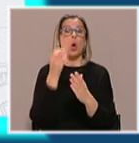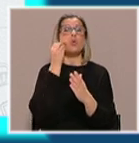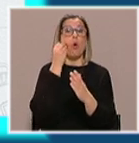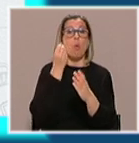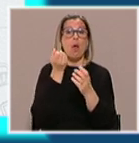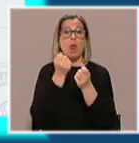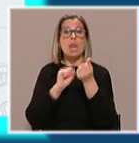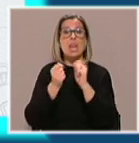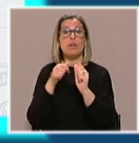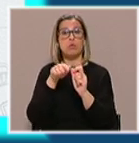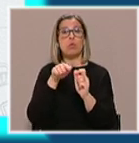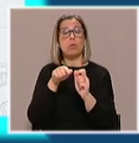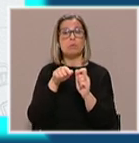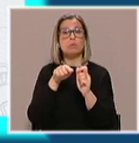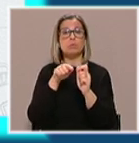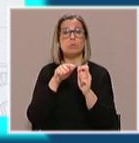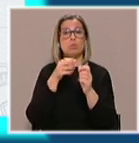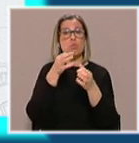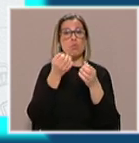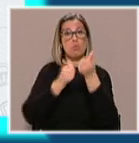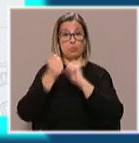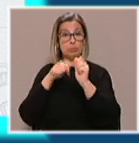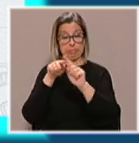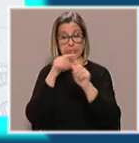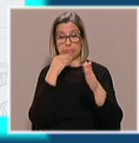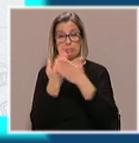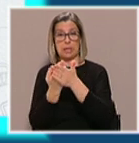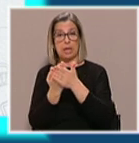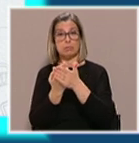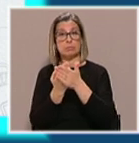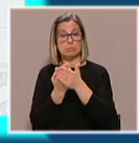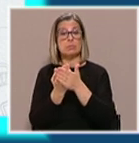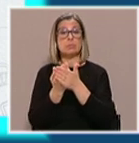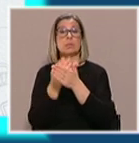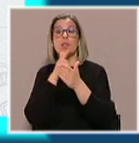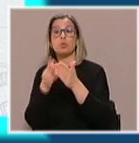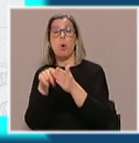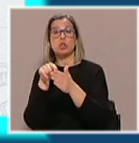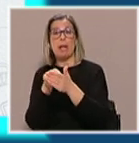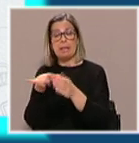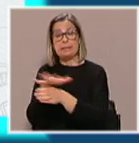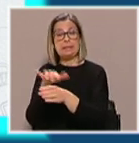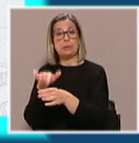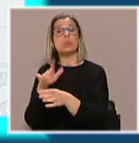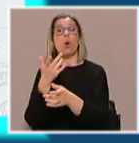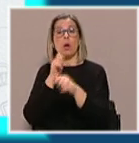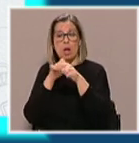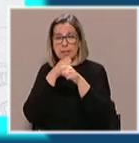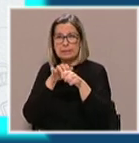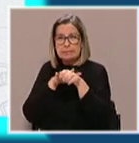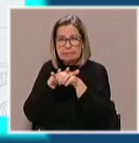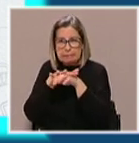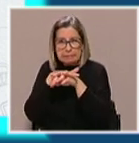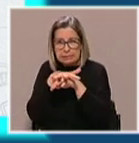nervos motores para os órgãos efetores. Nesta situação, os vasos sanguíneos respondem através